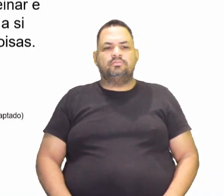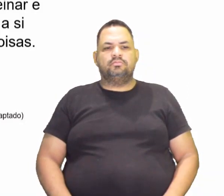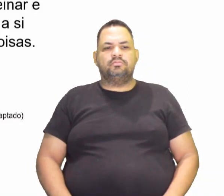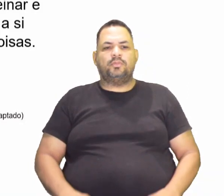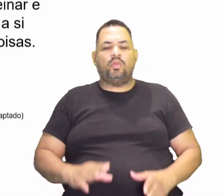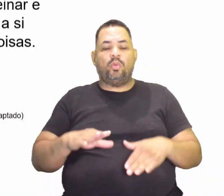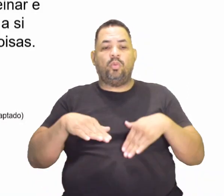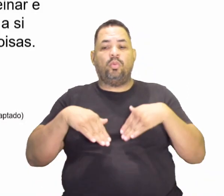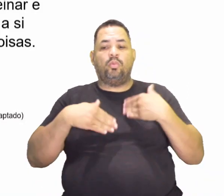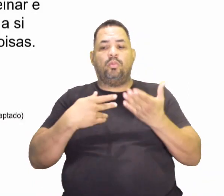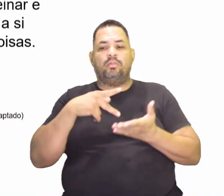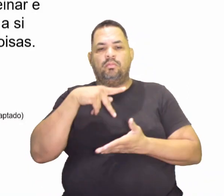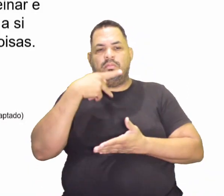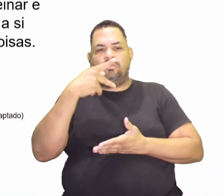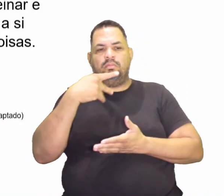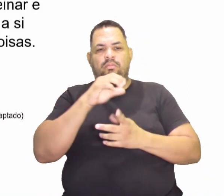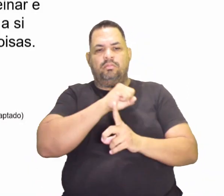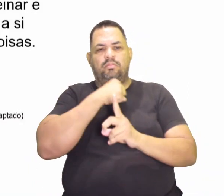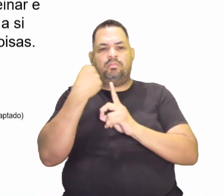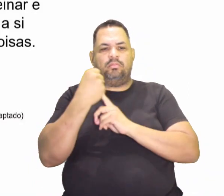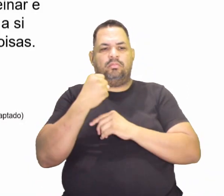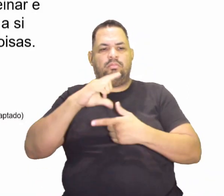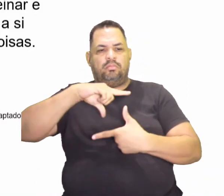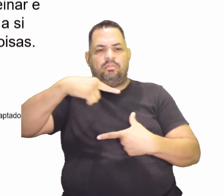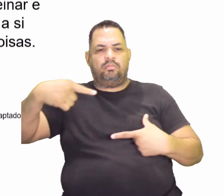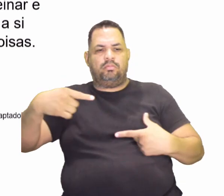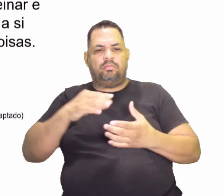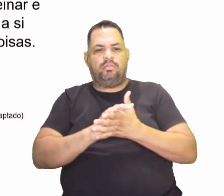Ao nos referirmos à sociedade moderna como